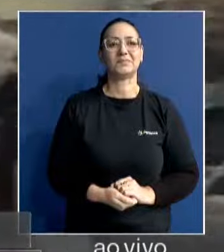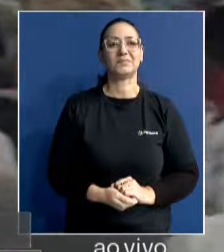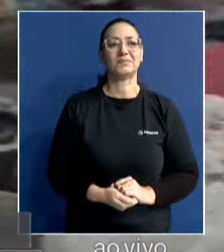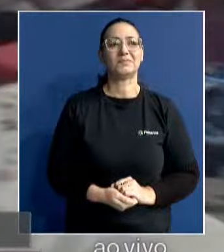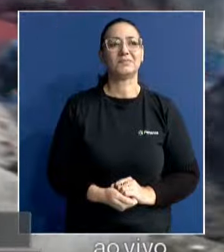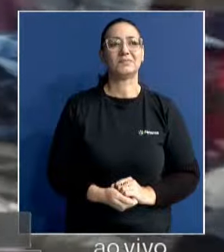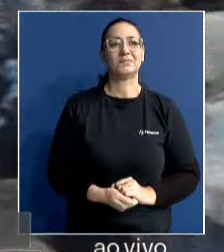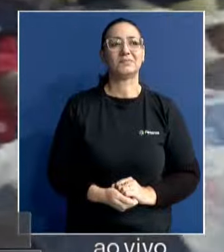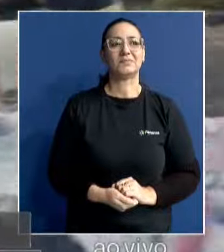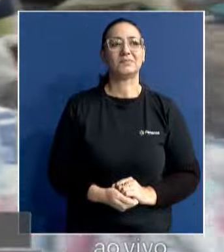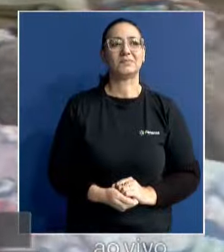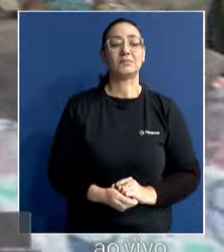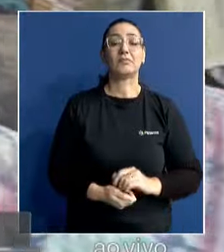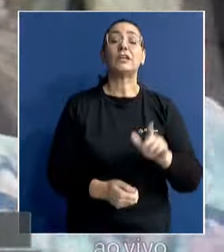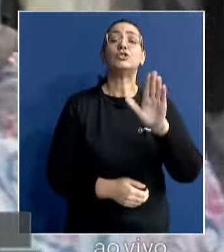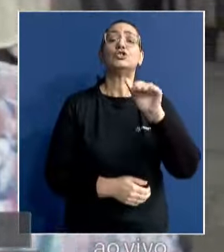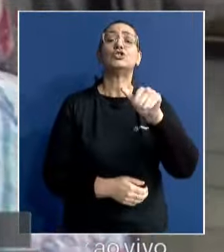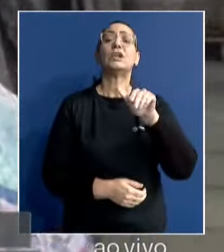Ô, Gabi.